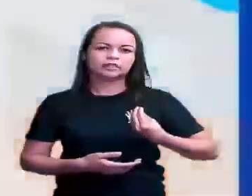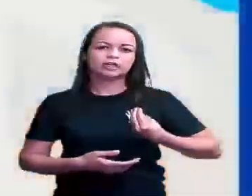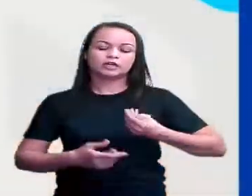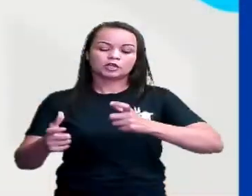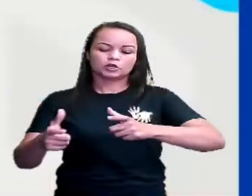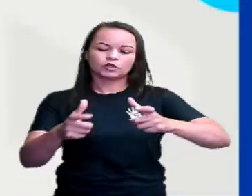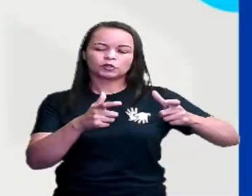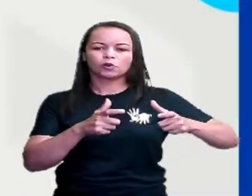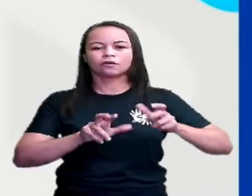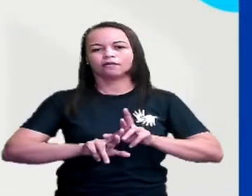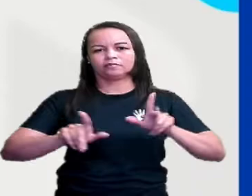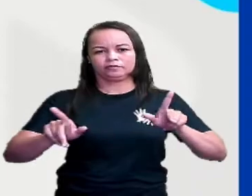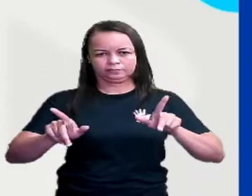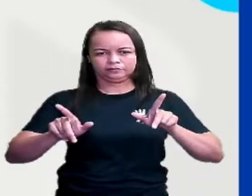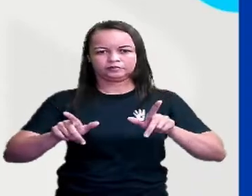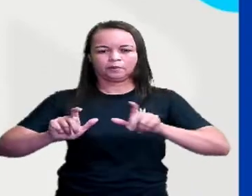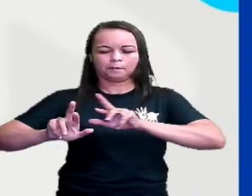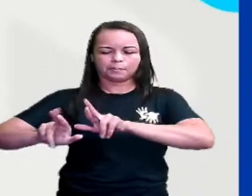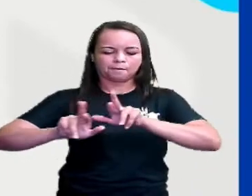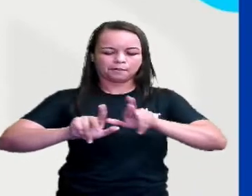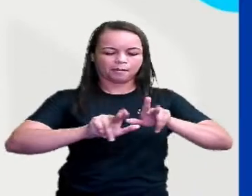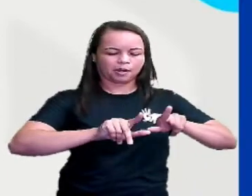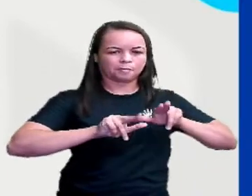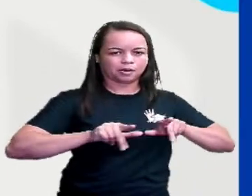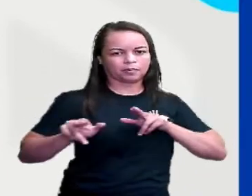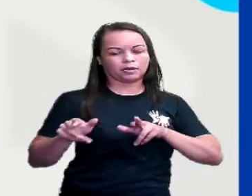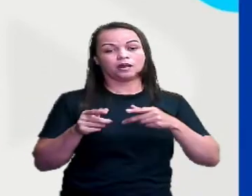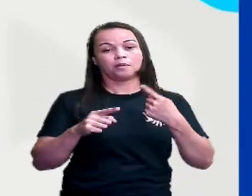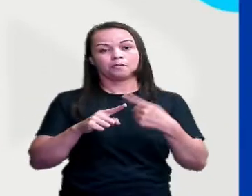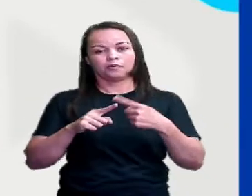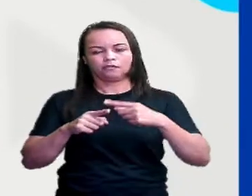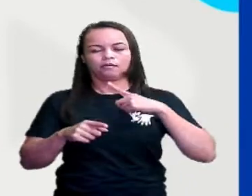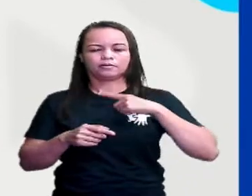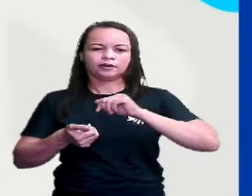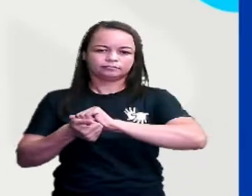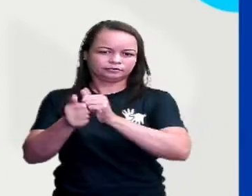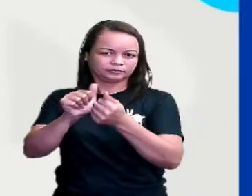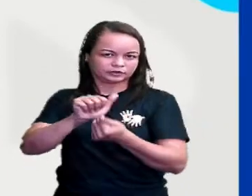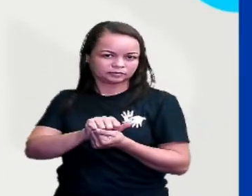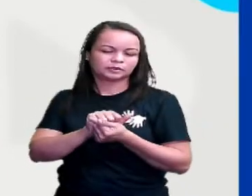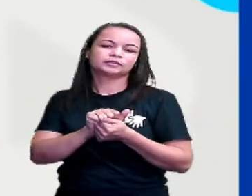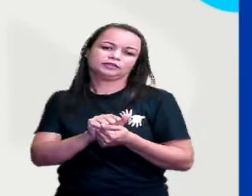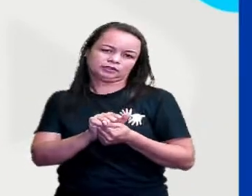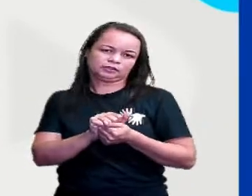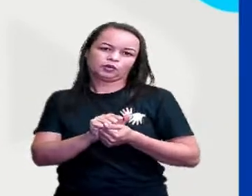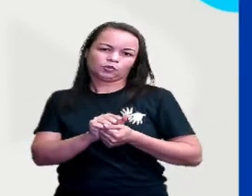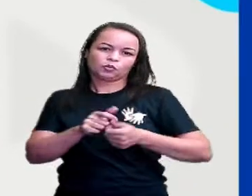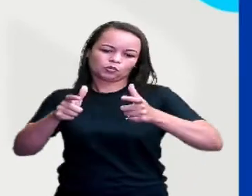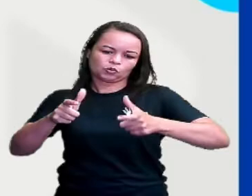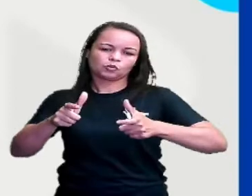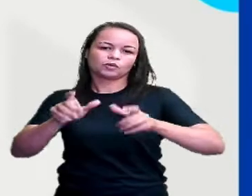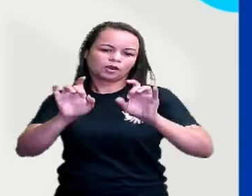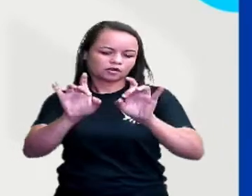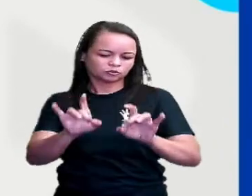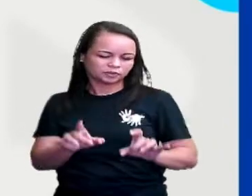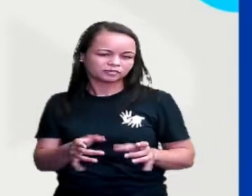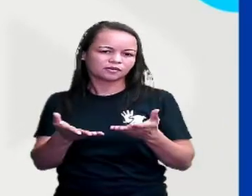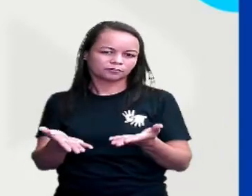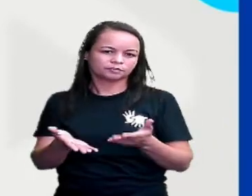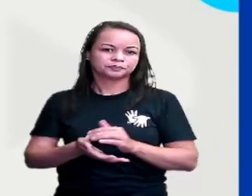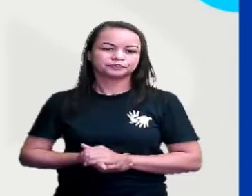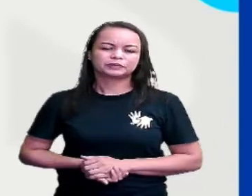diferentes locais, porque possuem adaptações específicas. É justamente aquilo que eu acabei de falar para